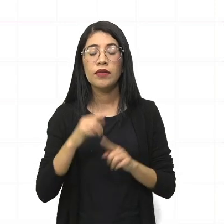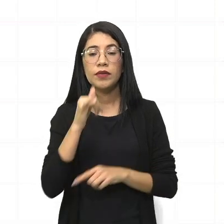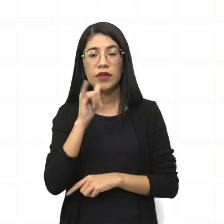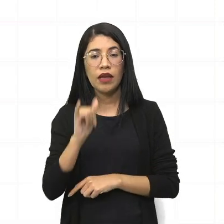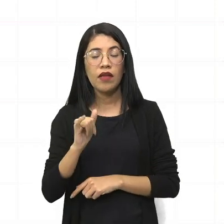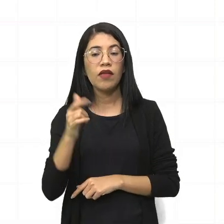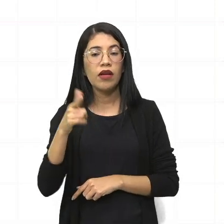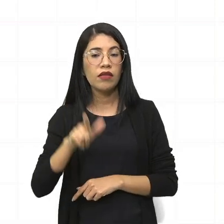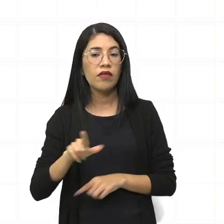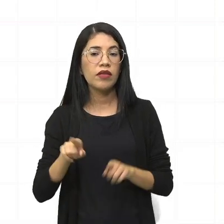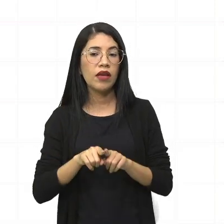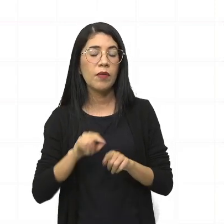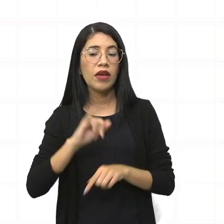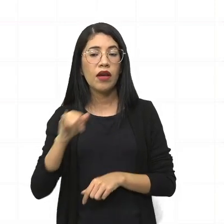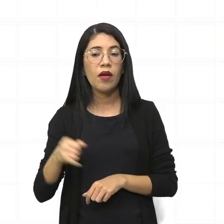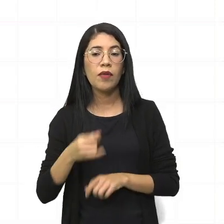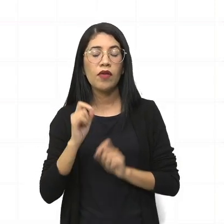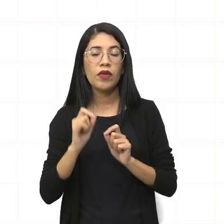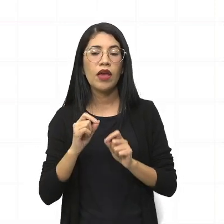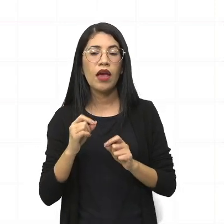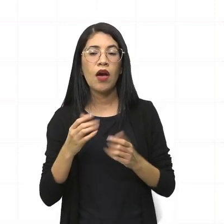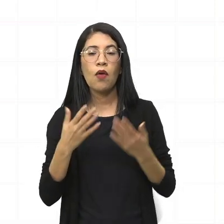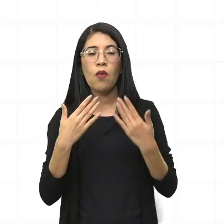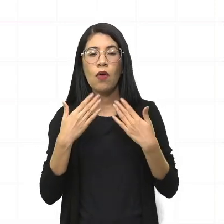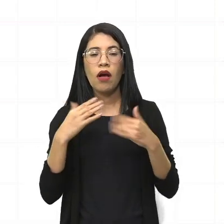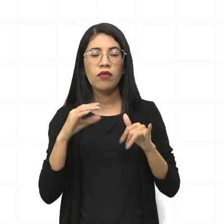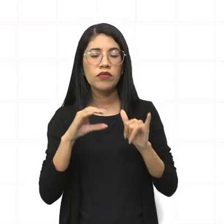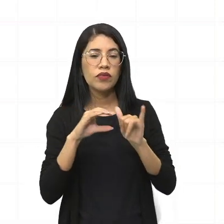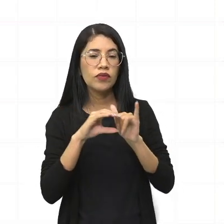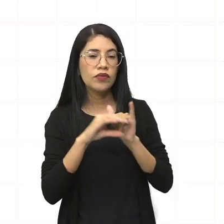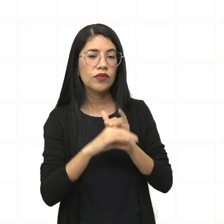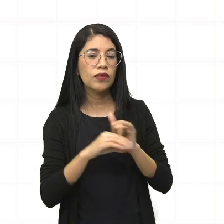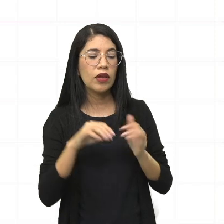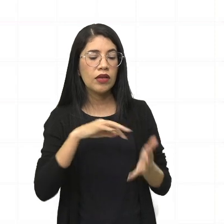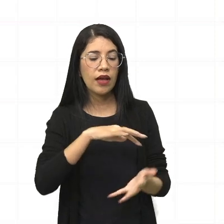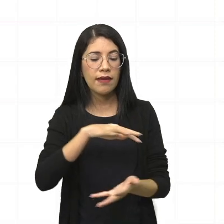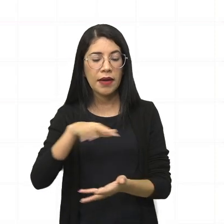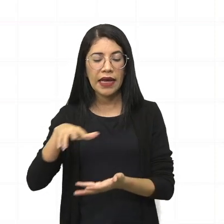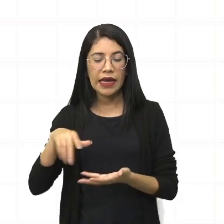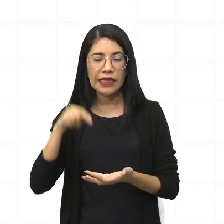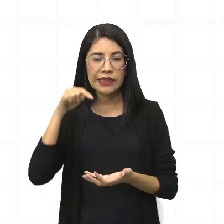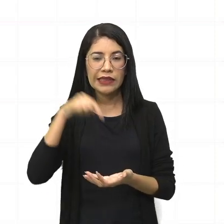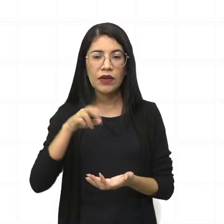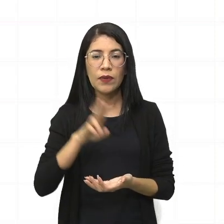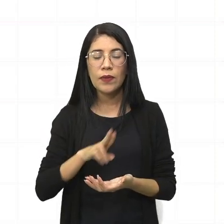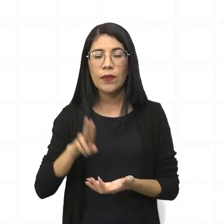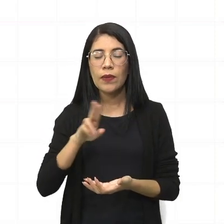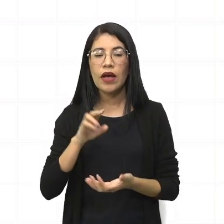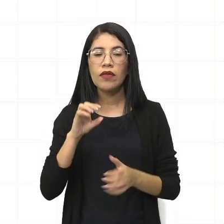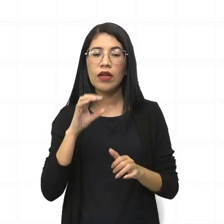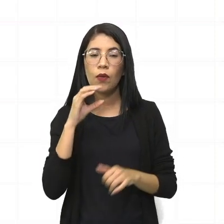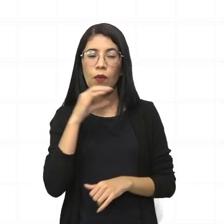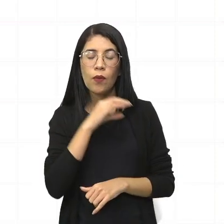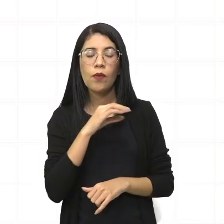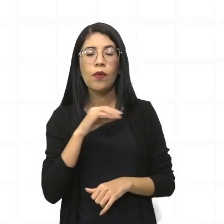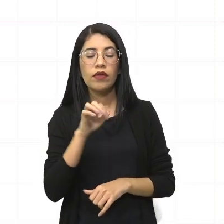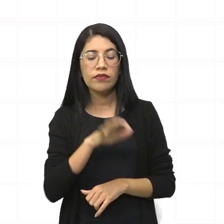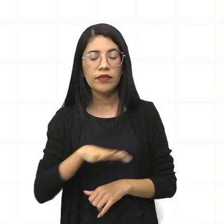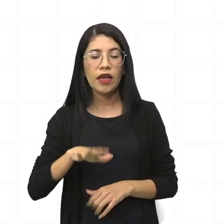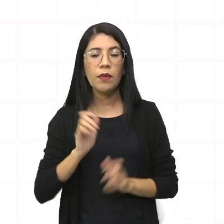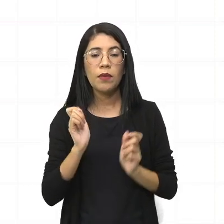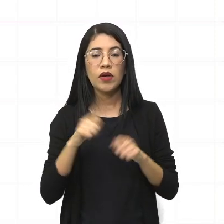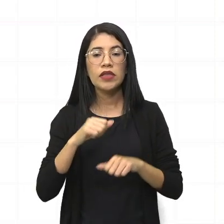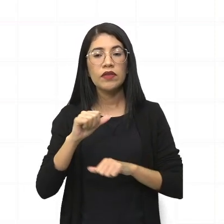energia renovável que aproveita o calor natural, né, do interior da Terra, vai utilizar lá o calor da Terra para